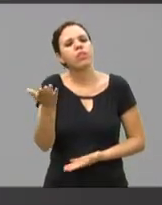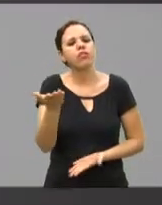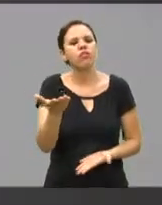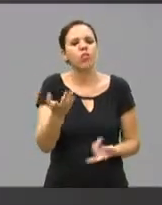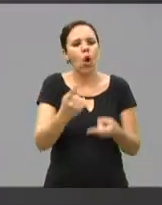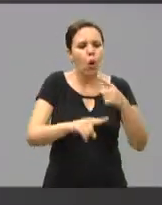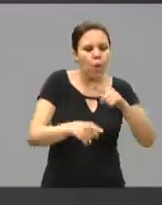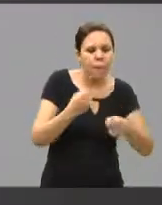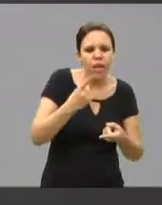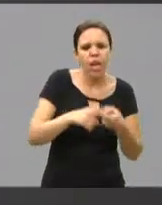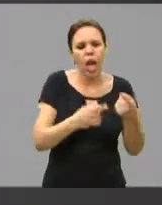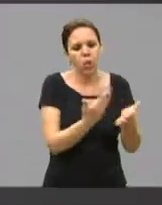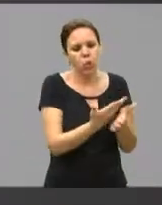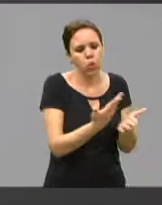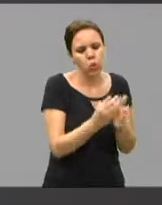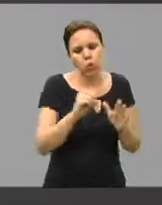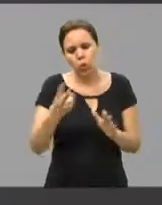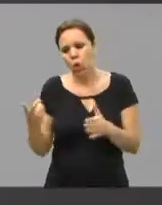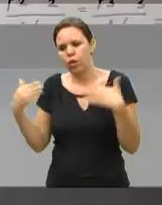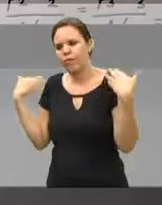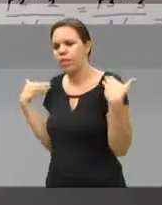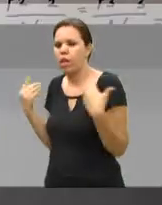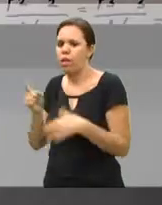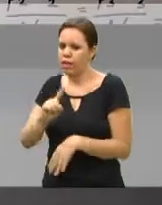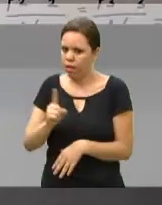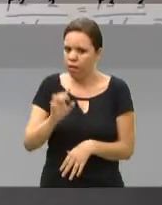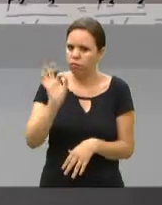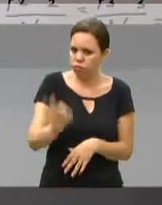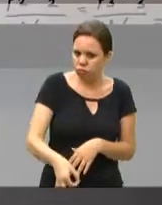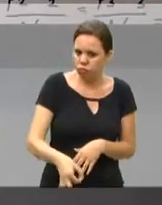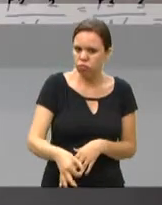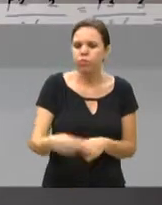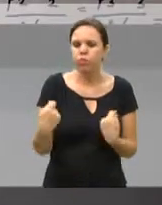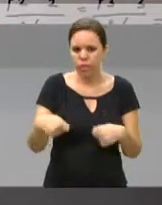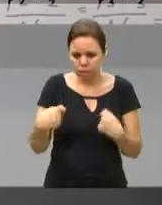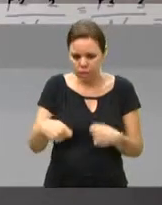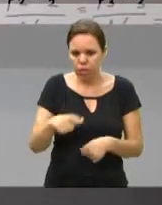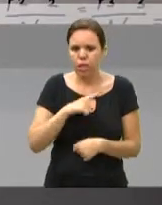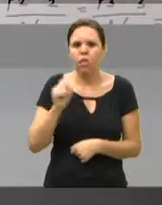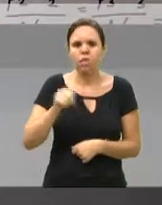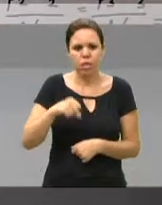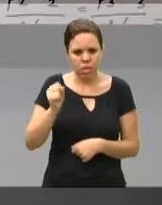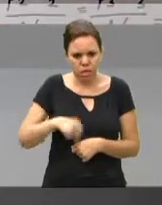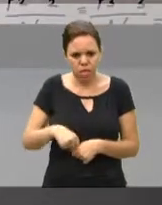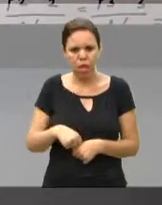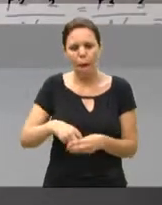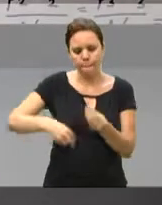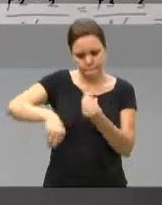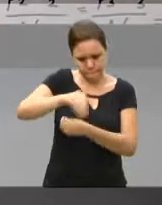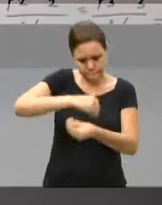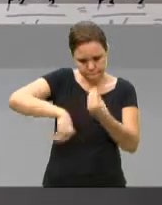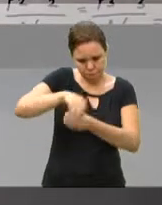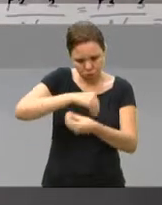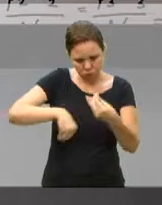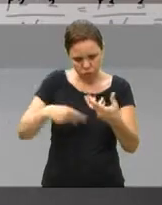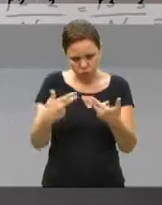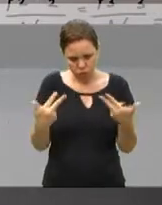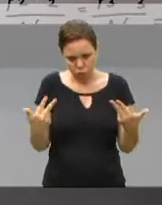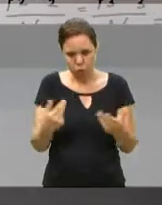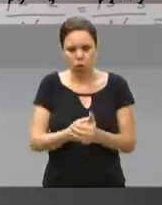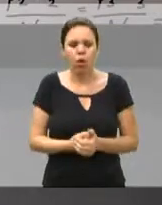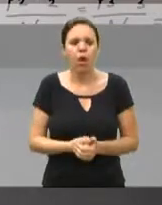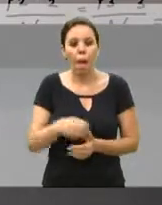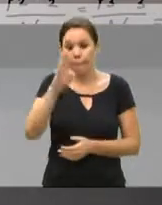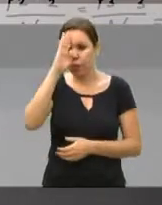por exemplo, Leandro, ou pegar firme agora nessa reta final? Não, com certeza. Eu acho que tem que ter uma mescla entre essas duas coisas. É claro